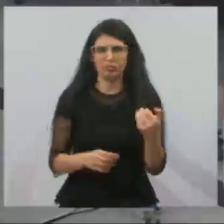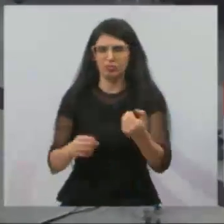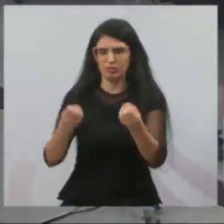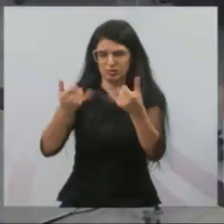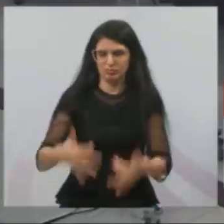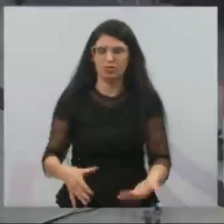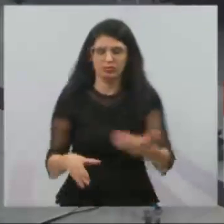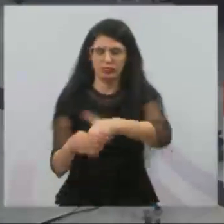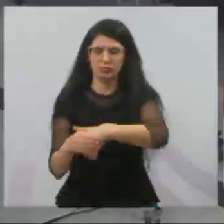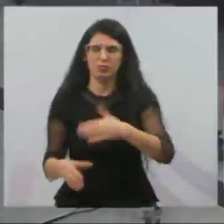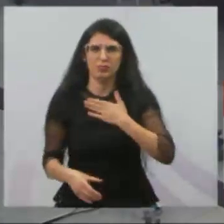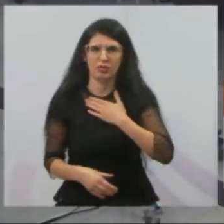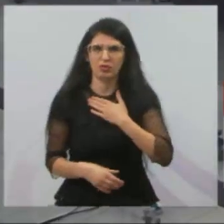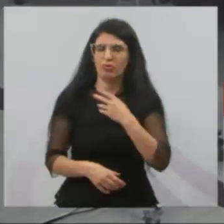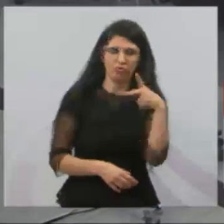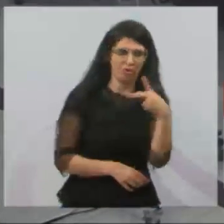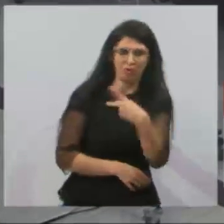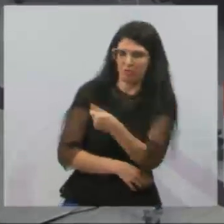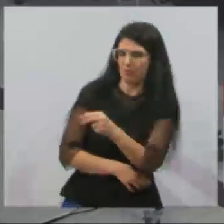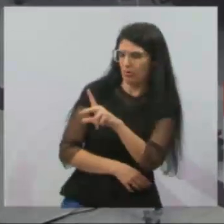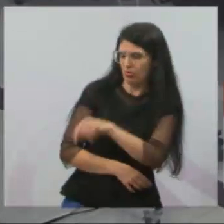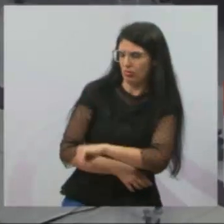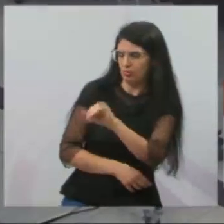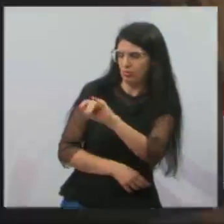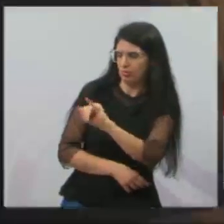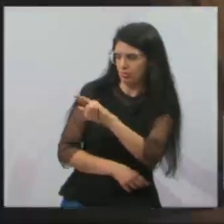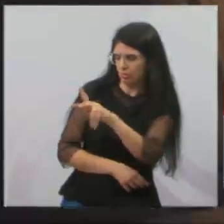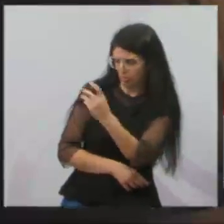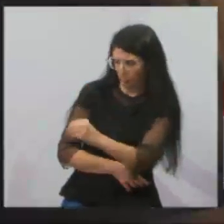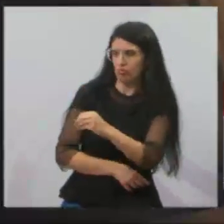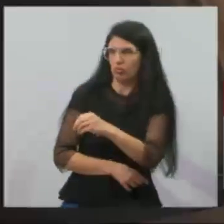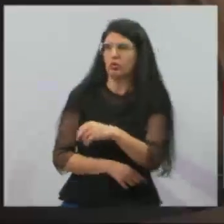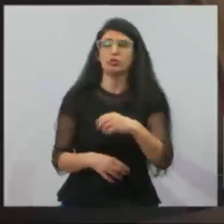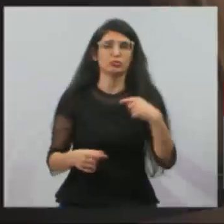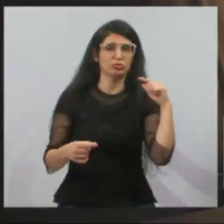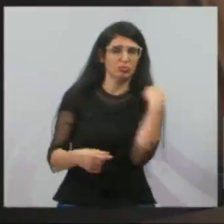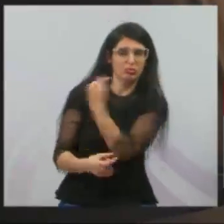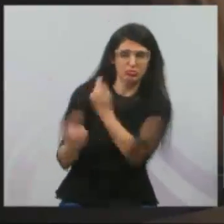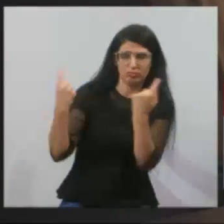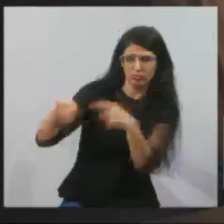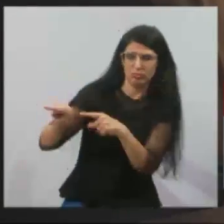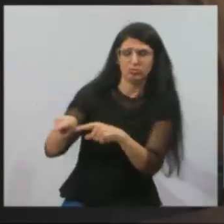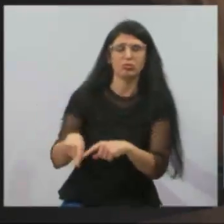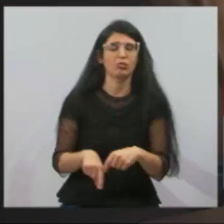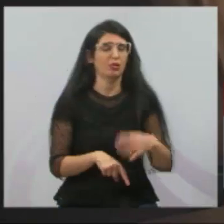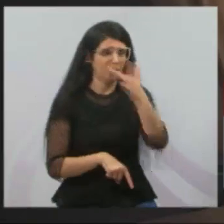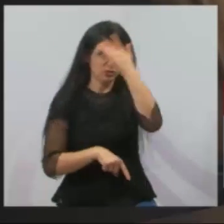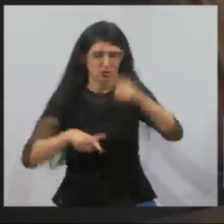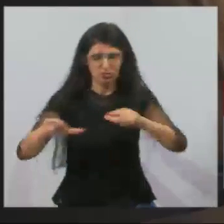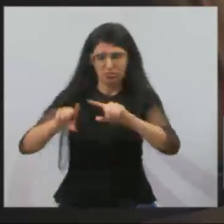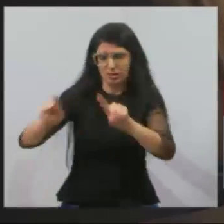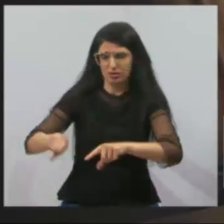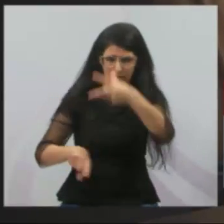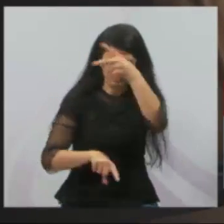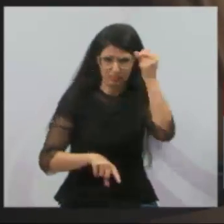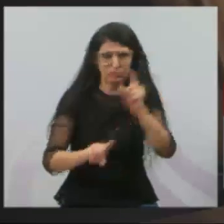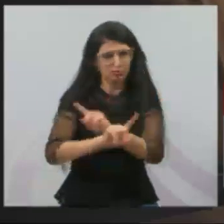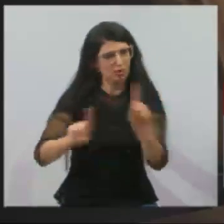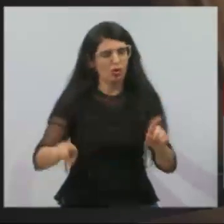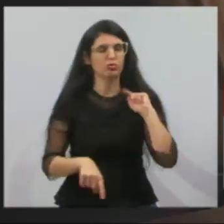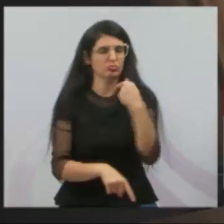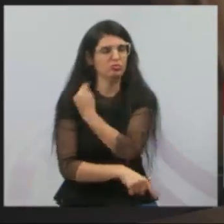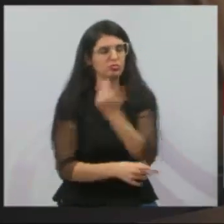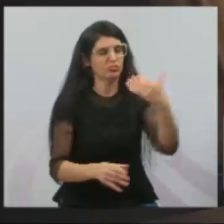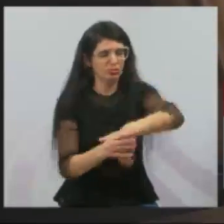e reiterar o que o Paulinho disse. Nós não estamos votando contra o servidor. Nós estamos votando para aquilo que é